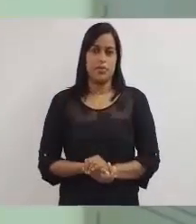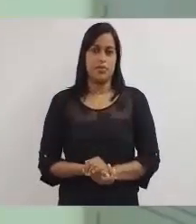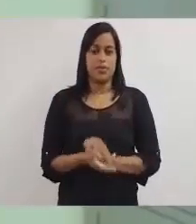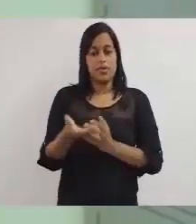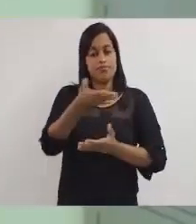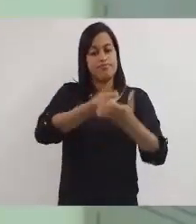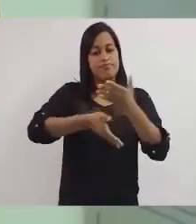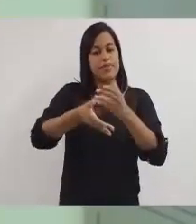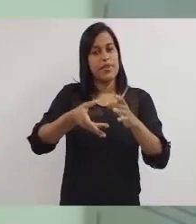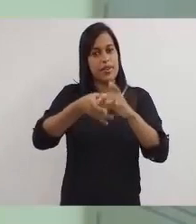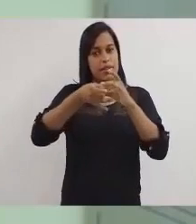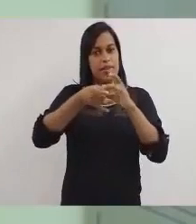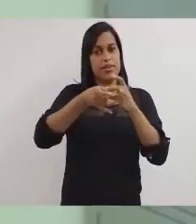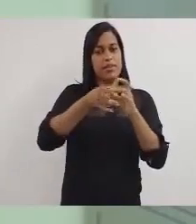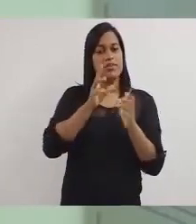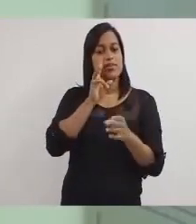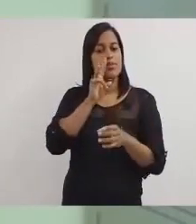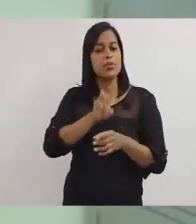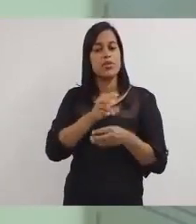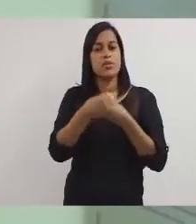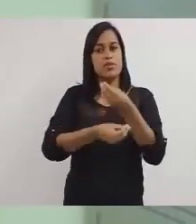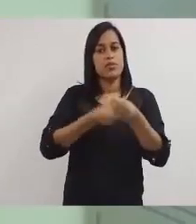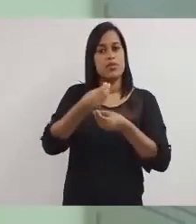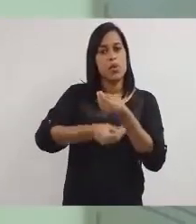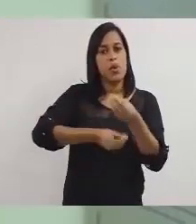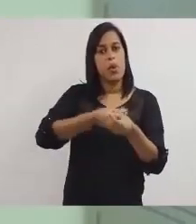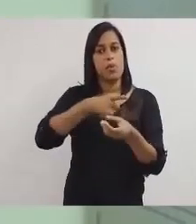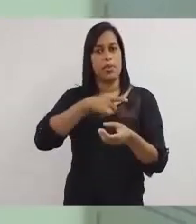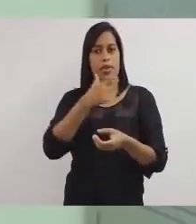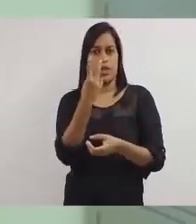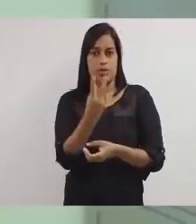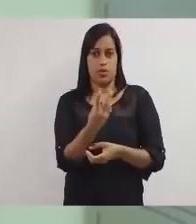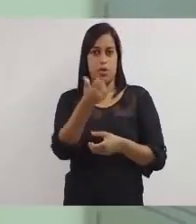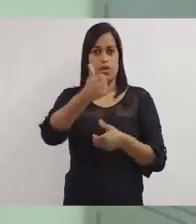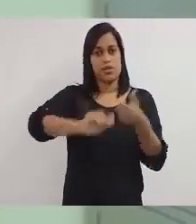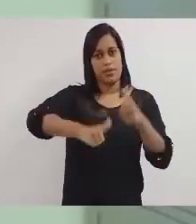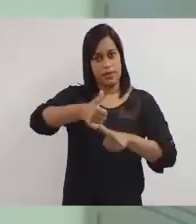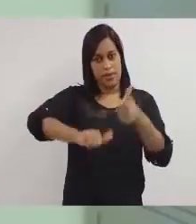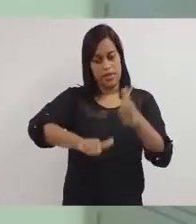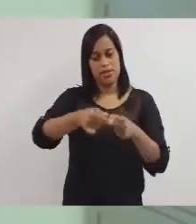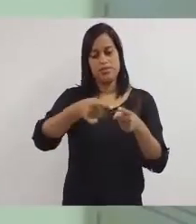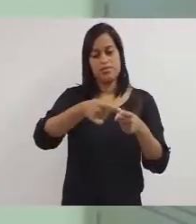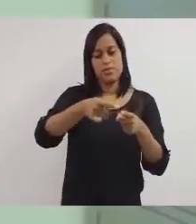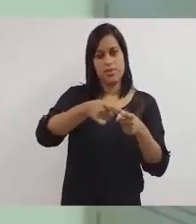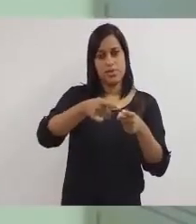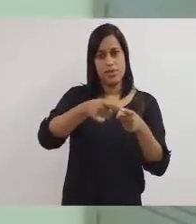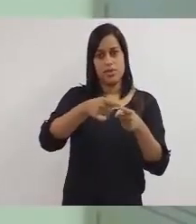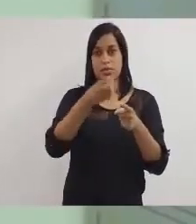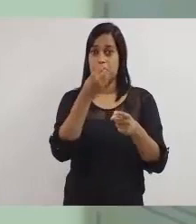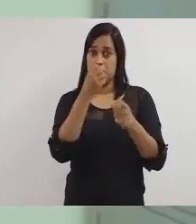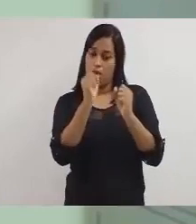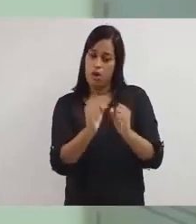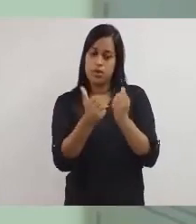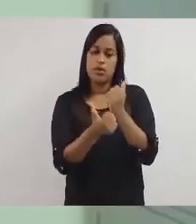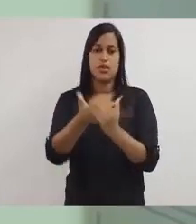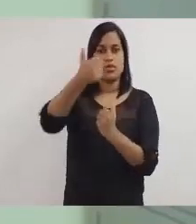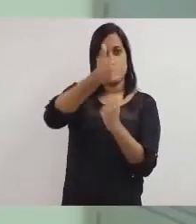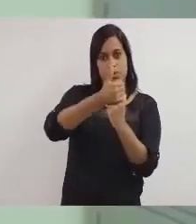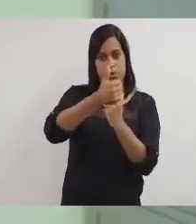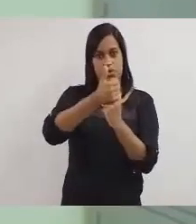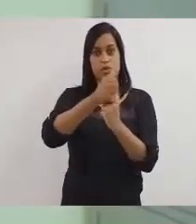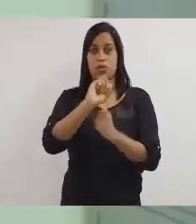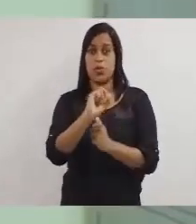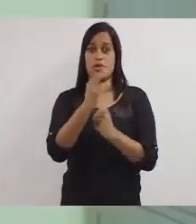entre esses bens pode ser vista de duas formas. Os bens podem ser substitutos ou os bens podem